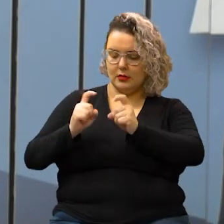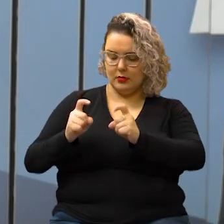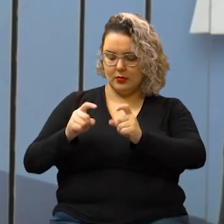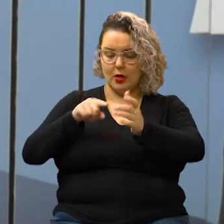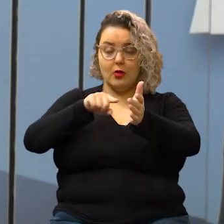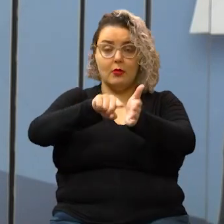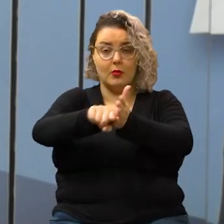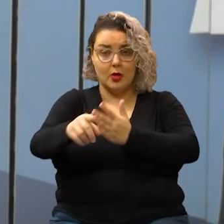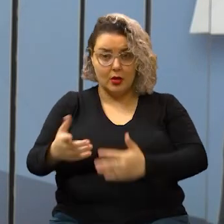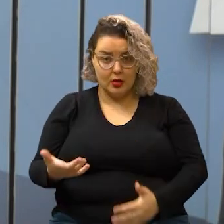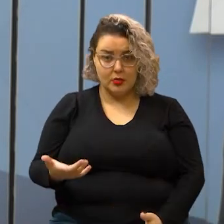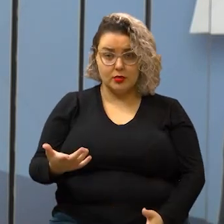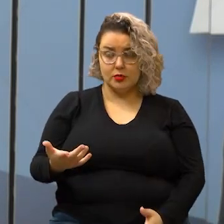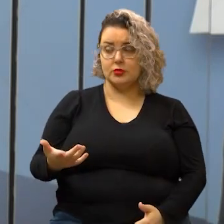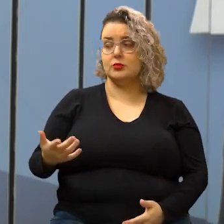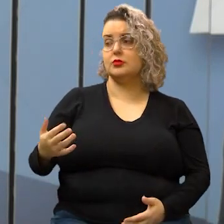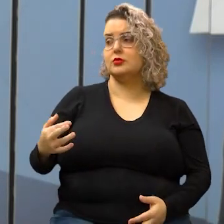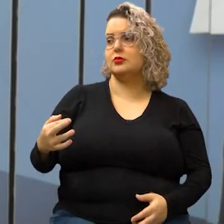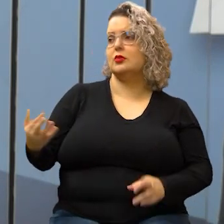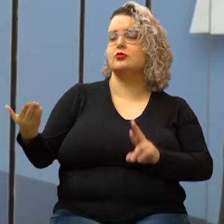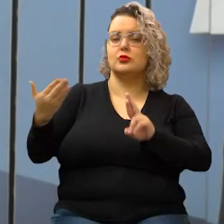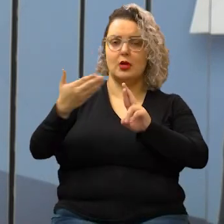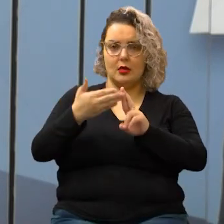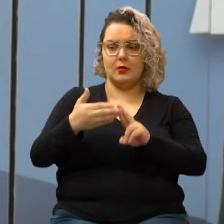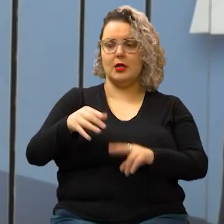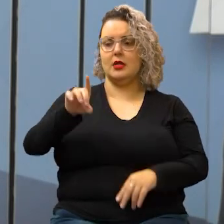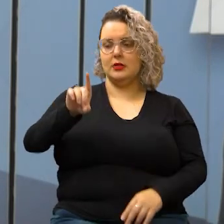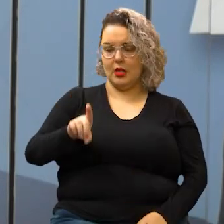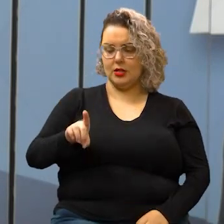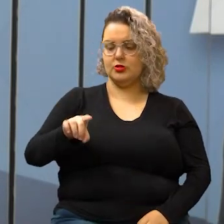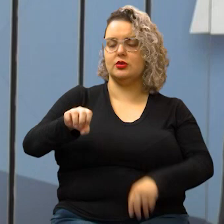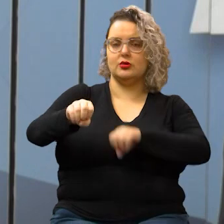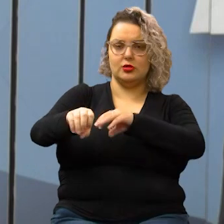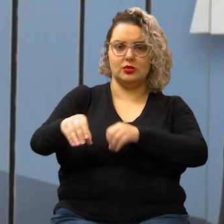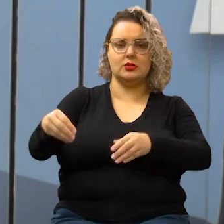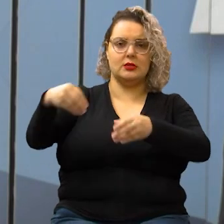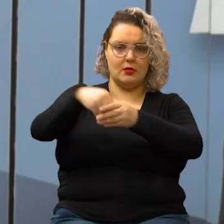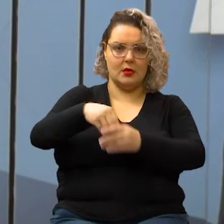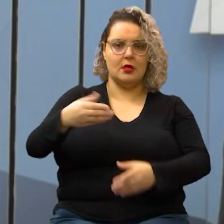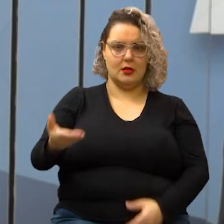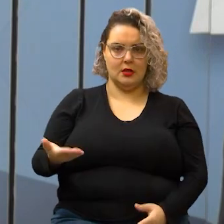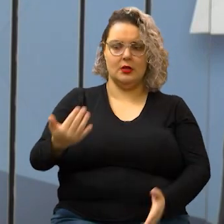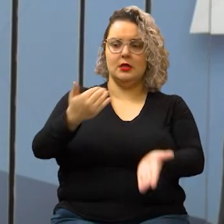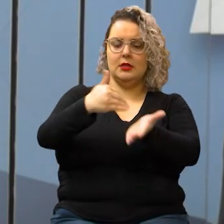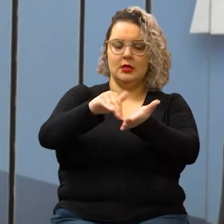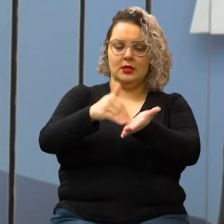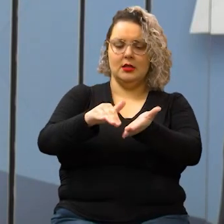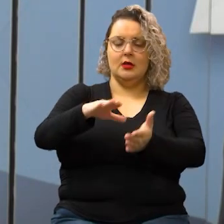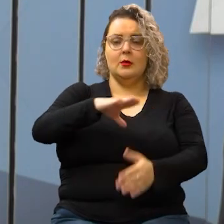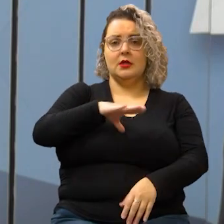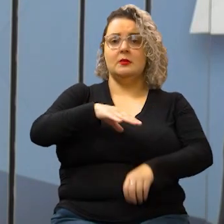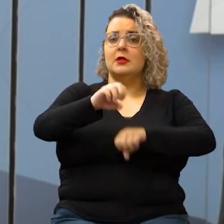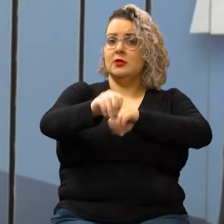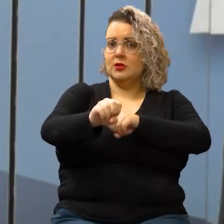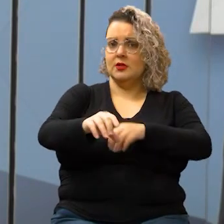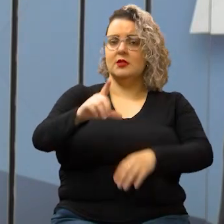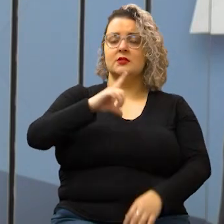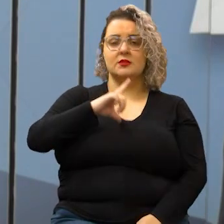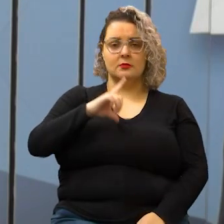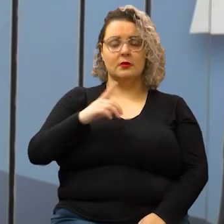indagamos os próprios representantes das diretorias de ensino que lá estavam e da Secretaria Municipal de Educação e